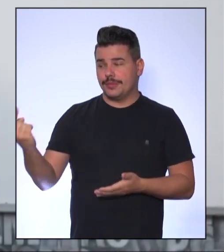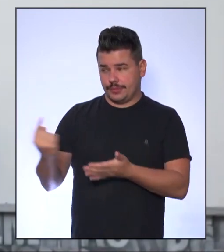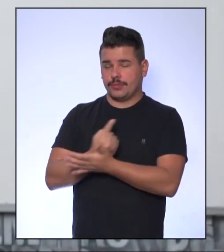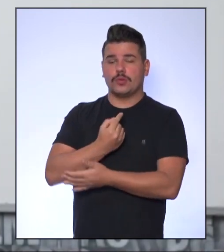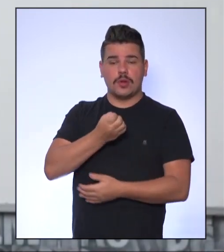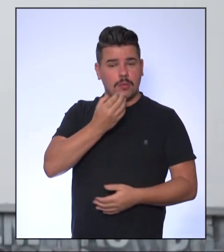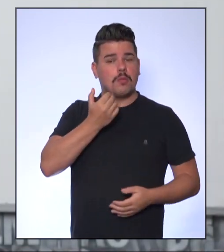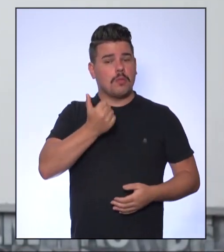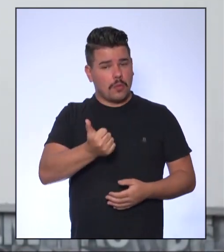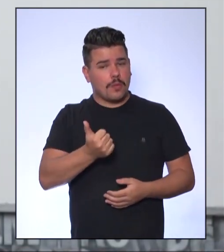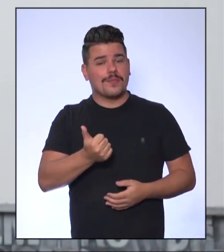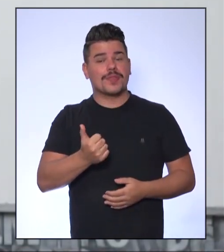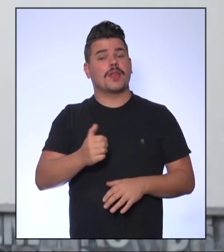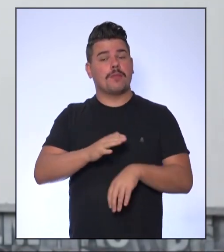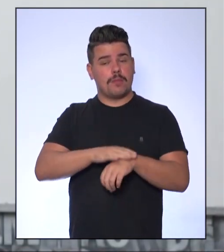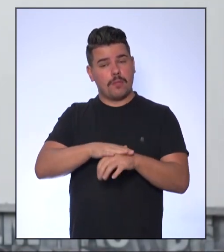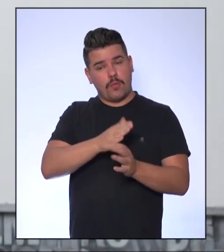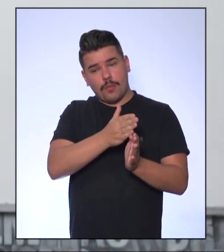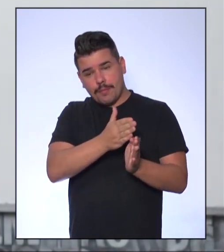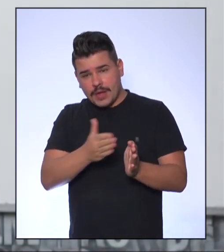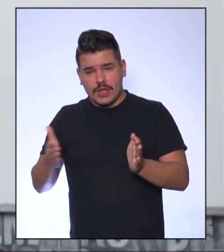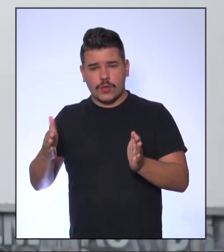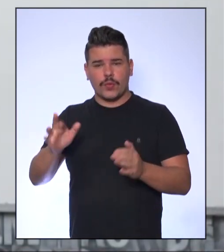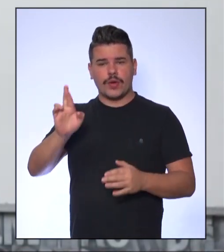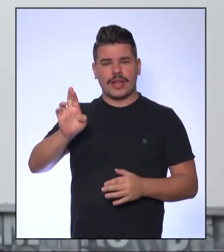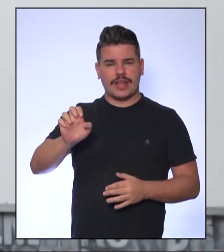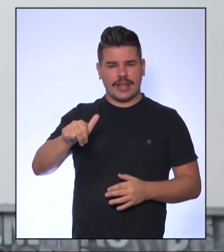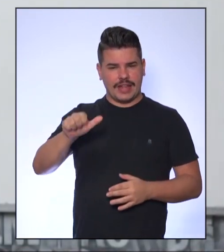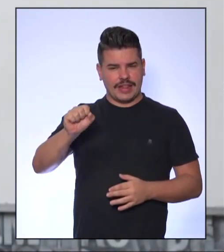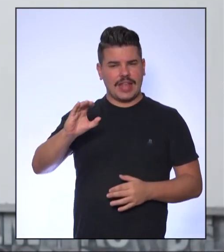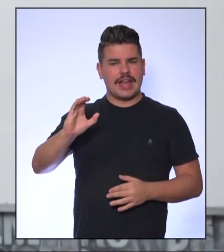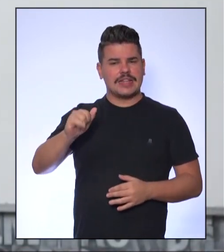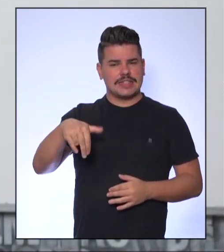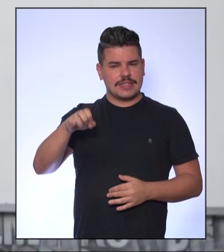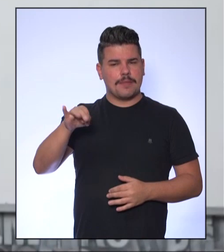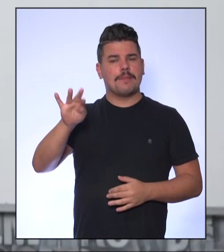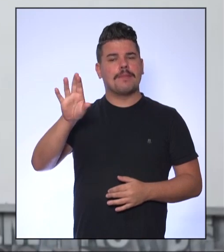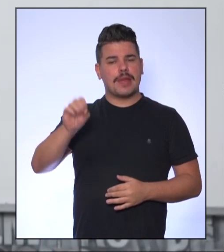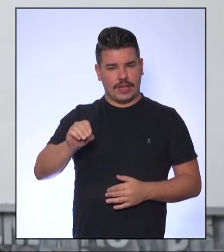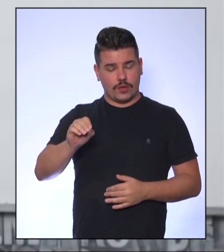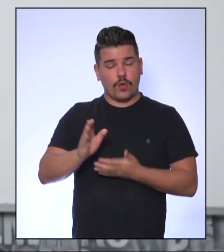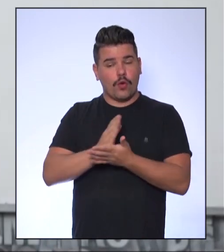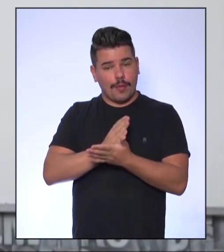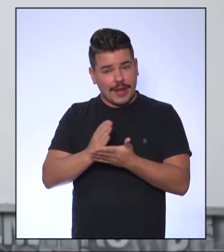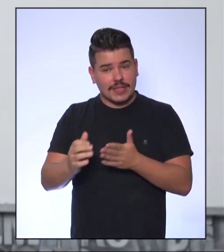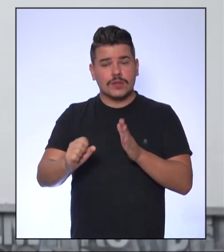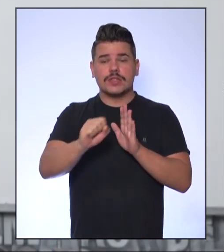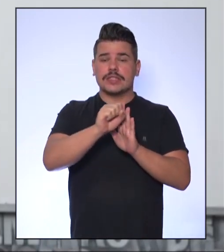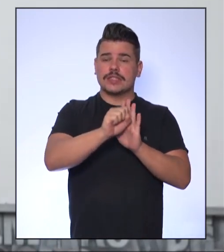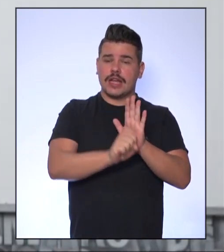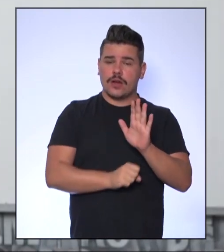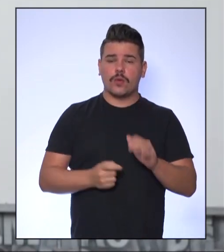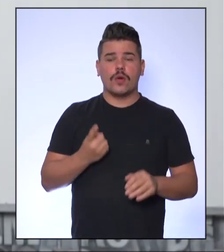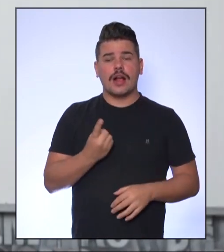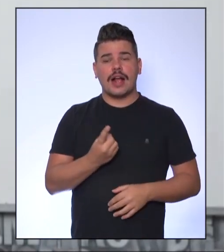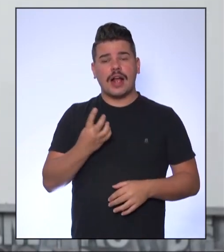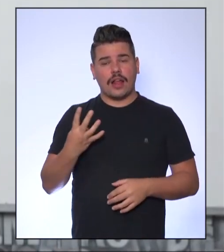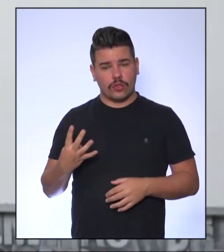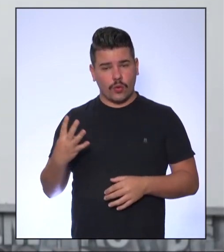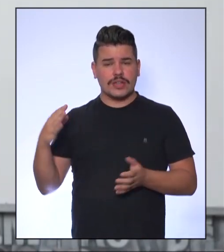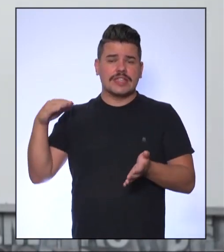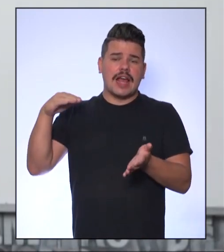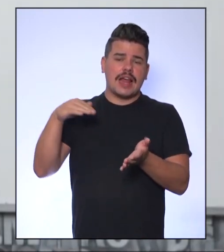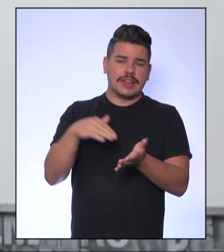nós falamos de renascimento cultural, ele inicia-se no século XIV e estende-se até o